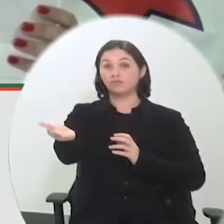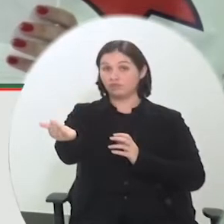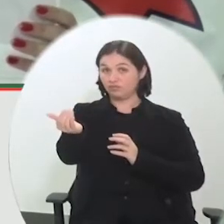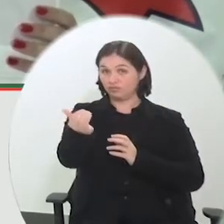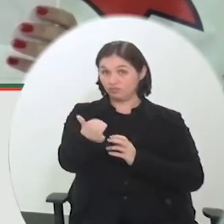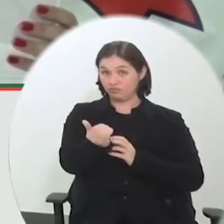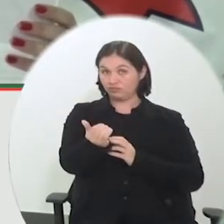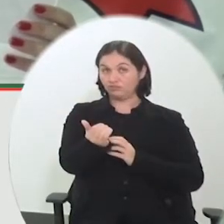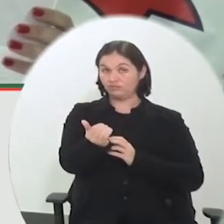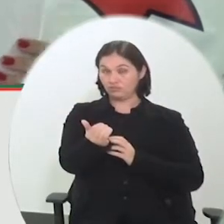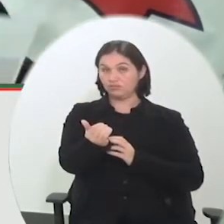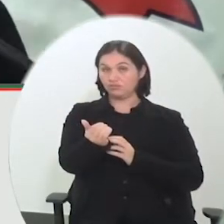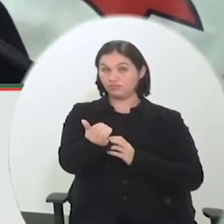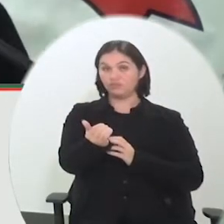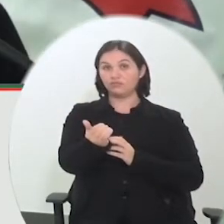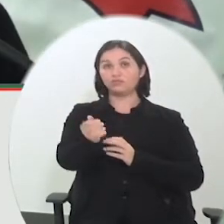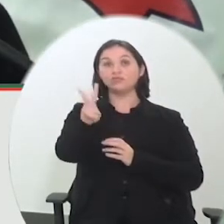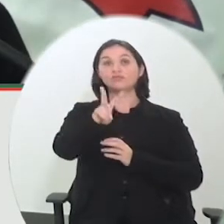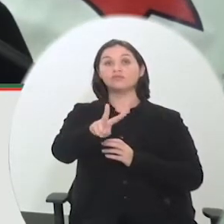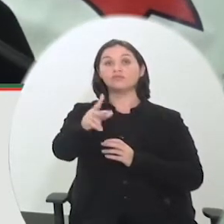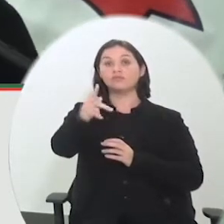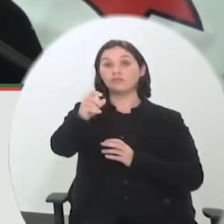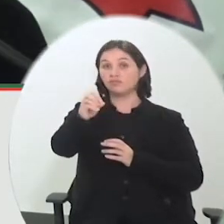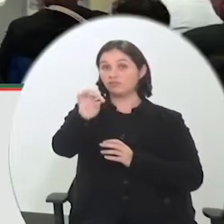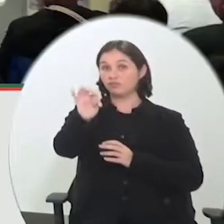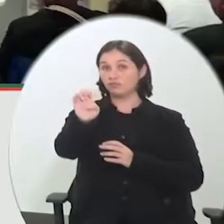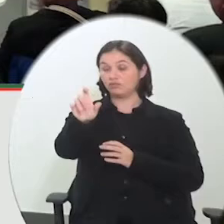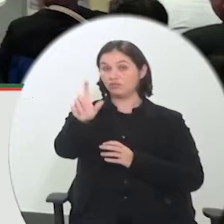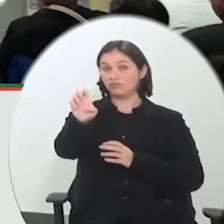Potelec, fará a abertura oficial dos trabalhos.